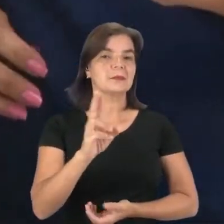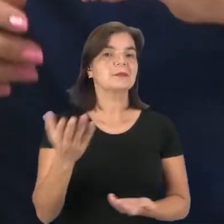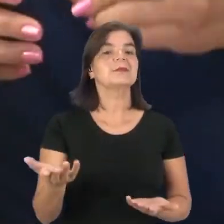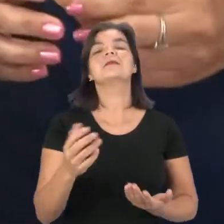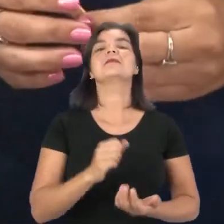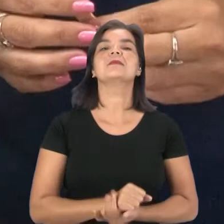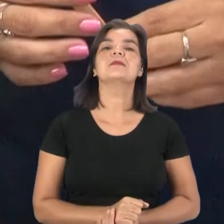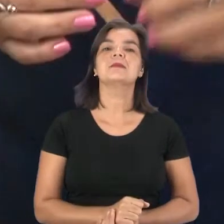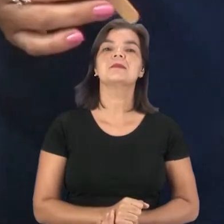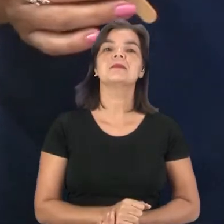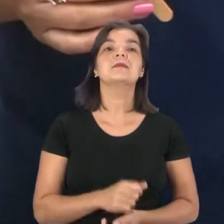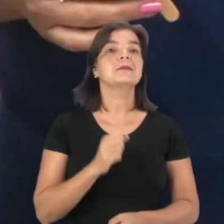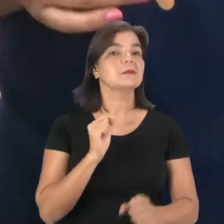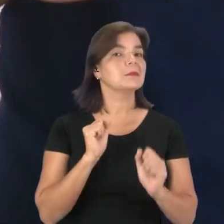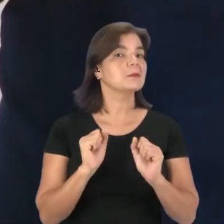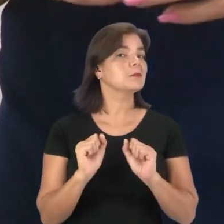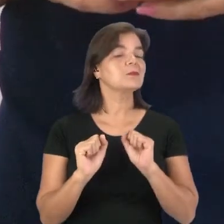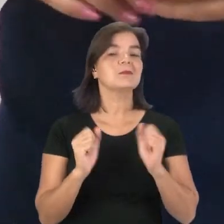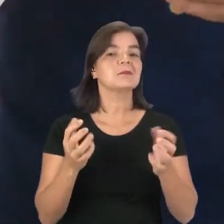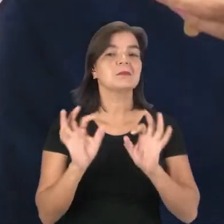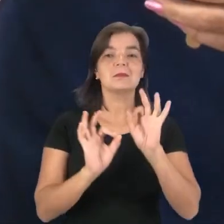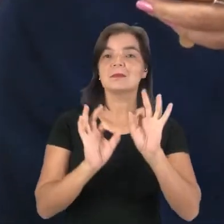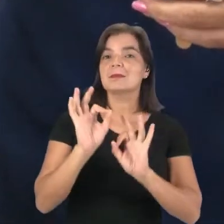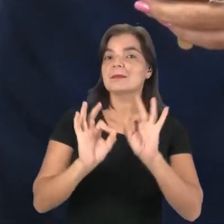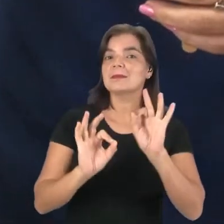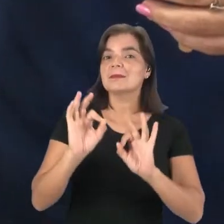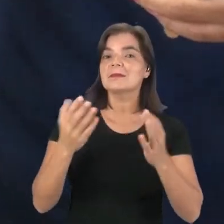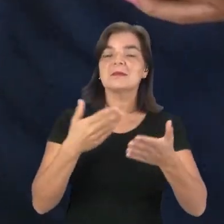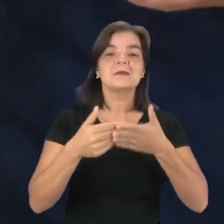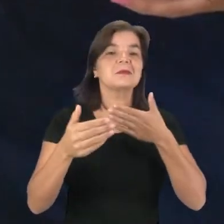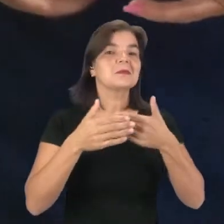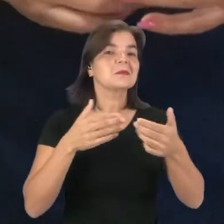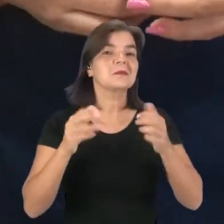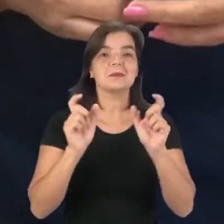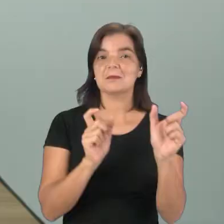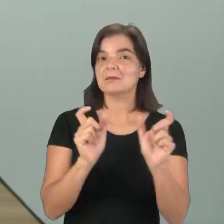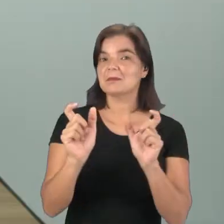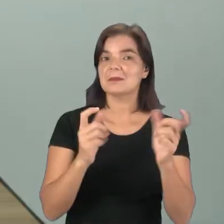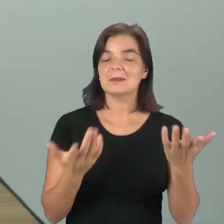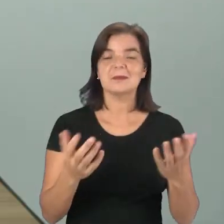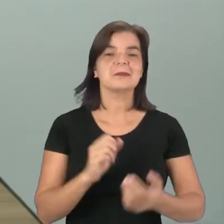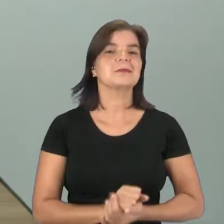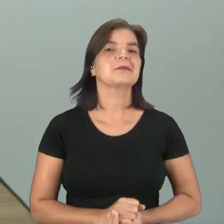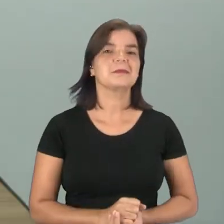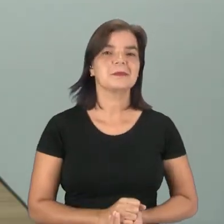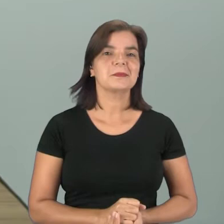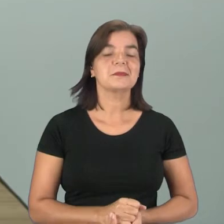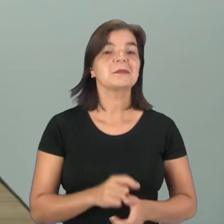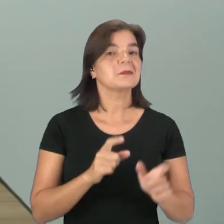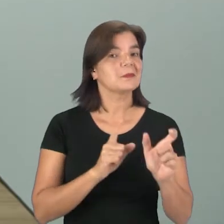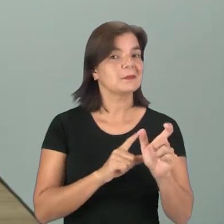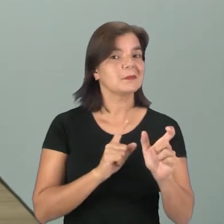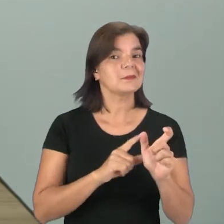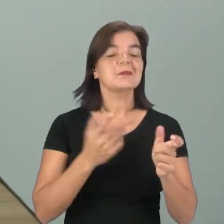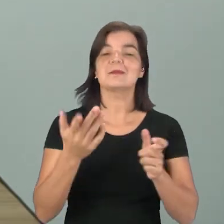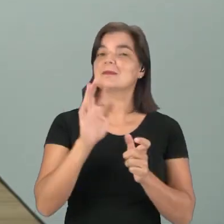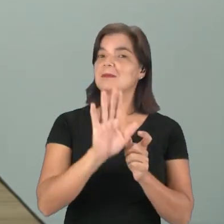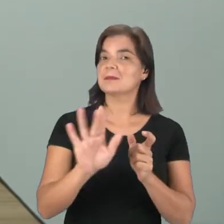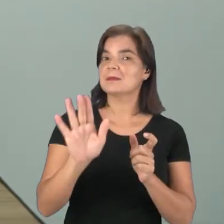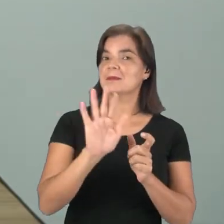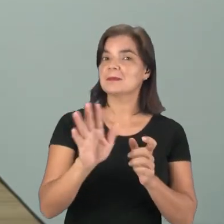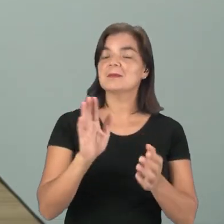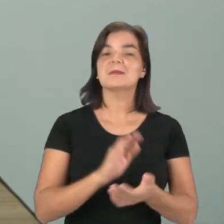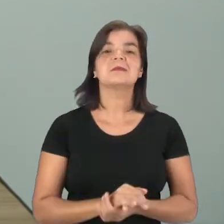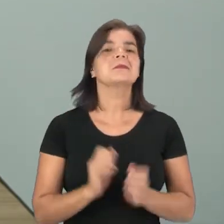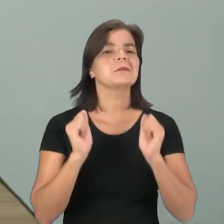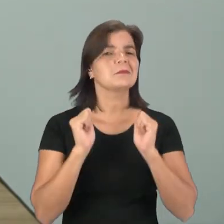estas letras nós podemos formar qualquer palavra isso mesmo é com estas letras